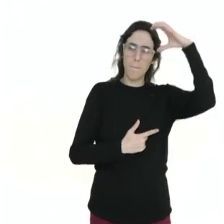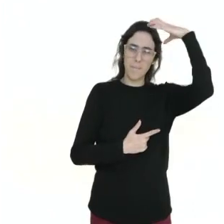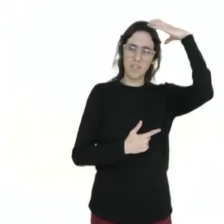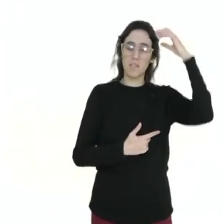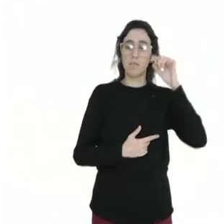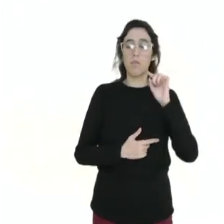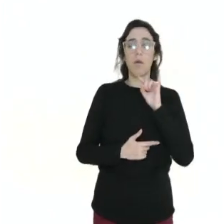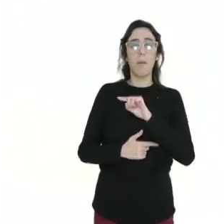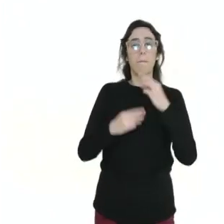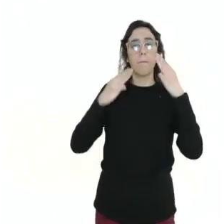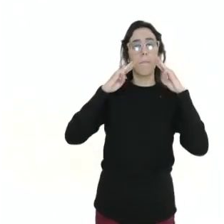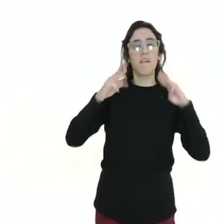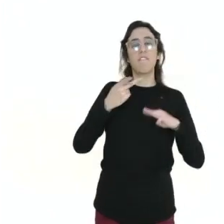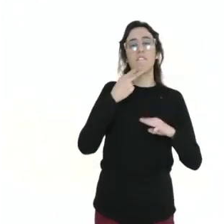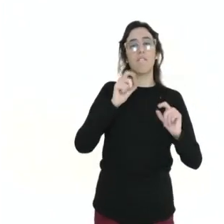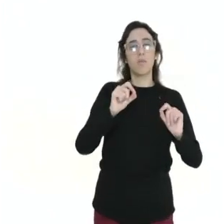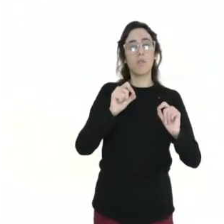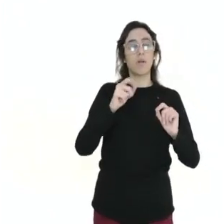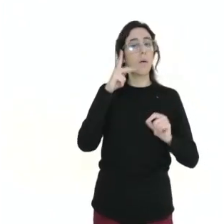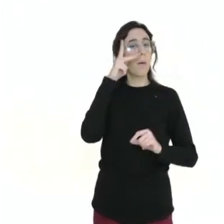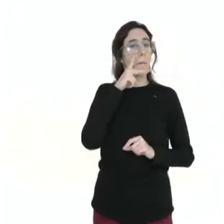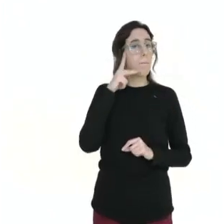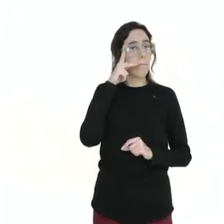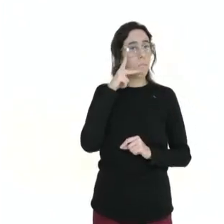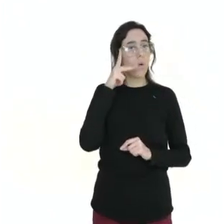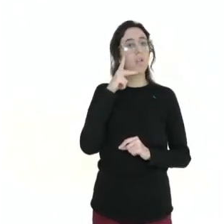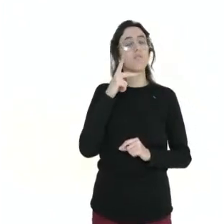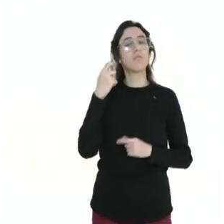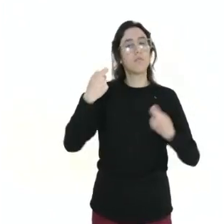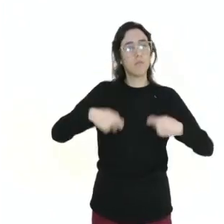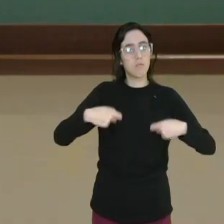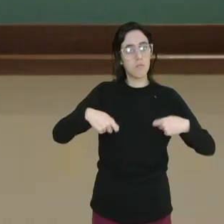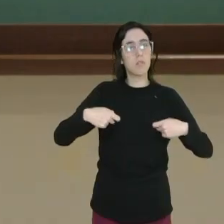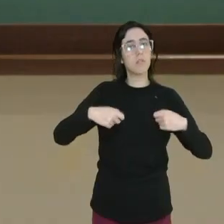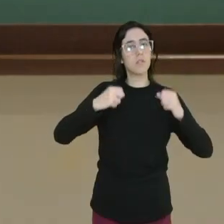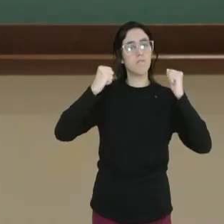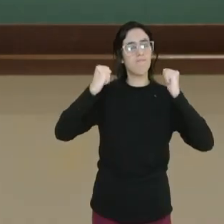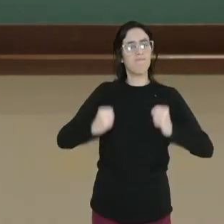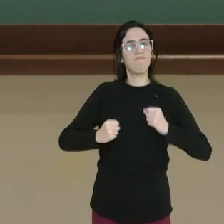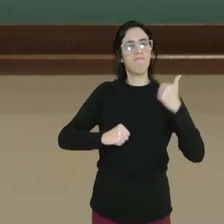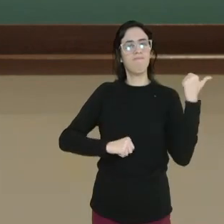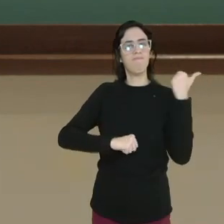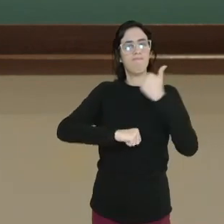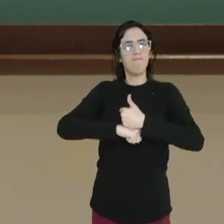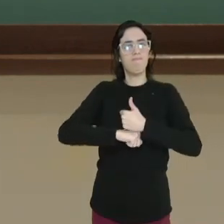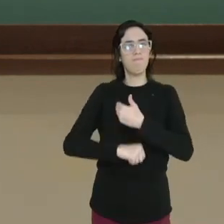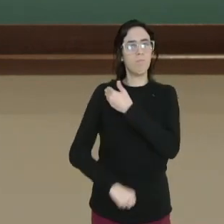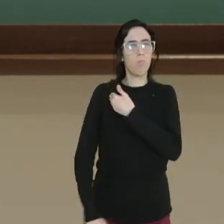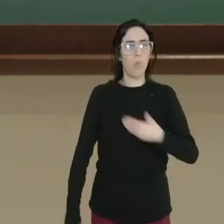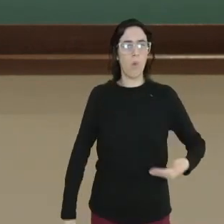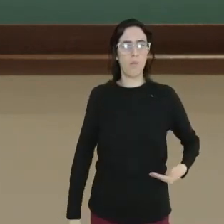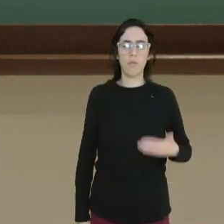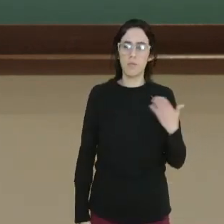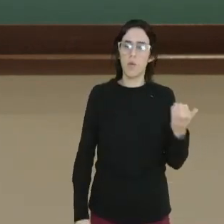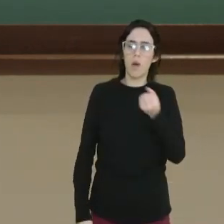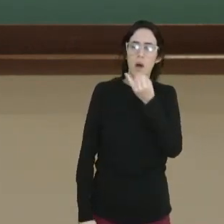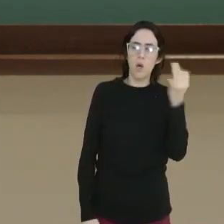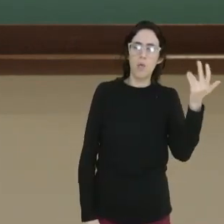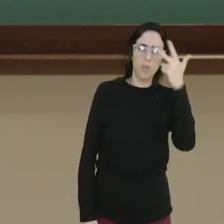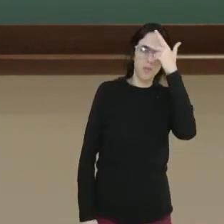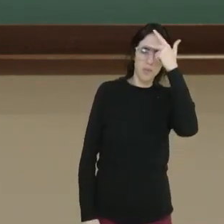que a finalidade da política é a manutenção do poder. Então, essa ideia de que Maquiavel era maquiavélico, esse